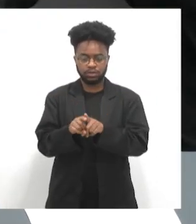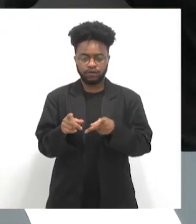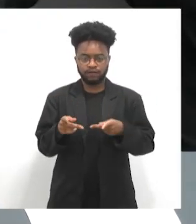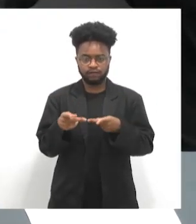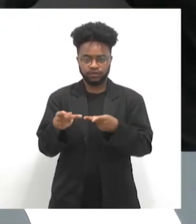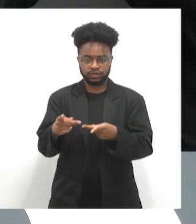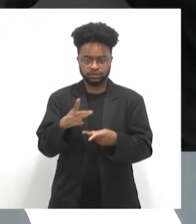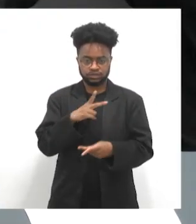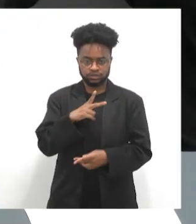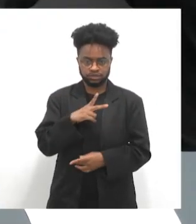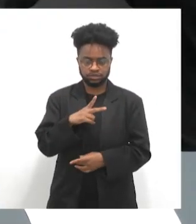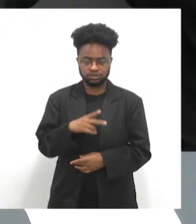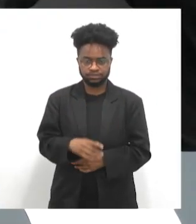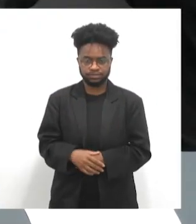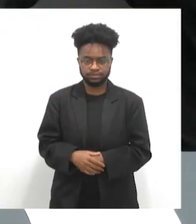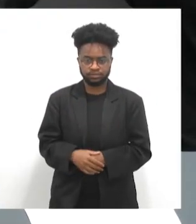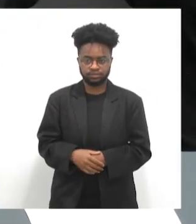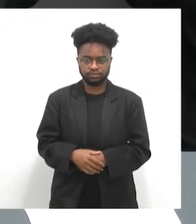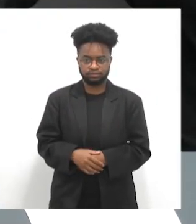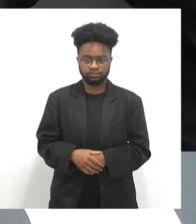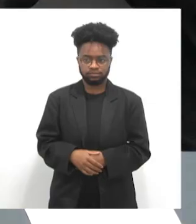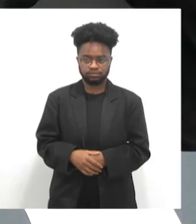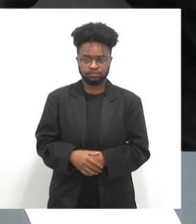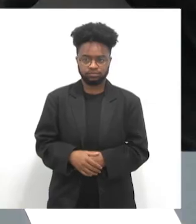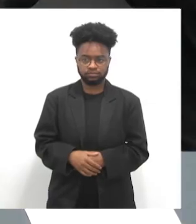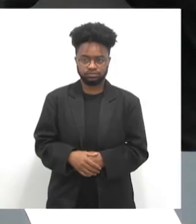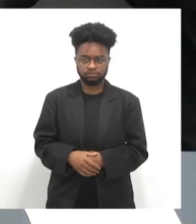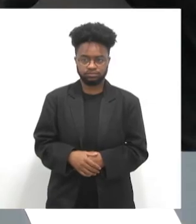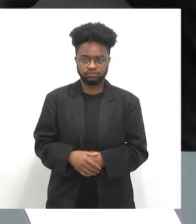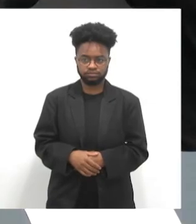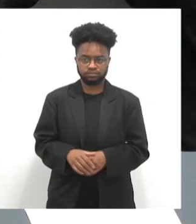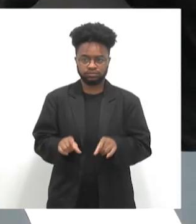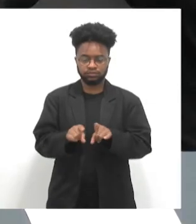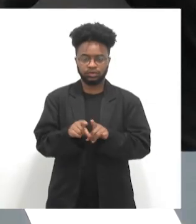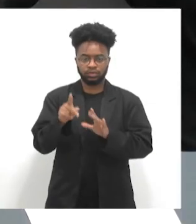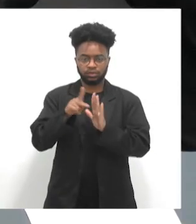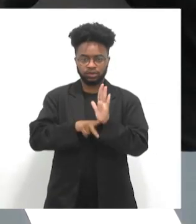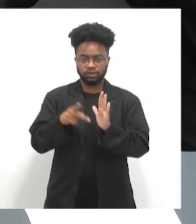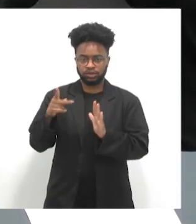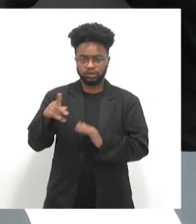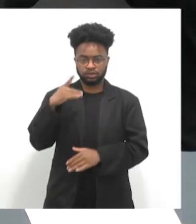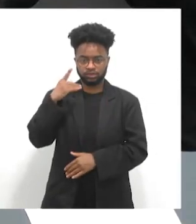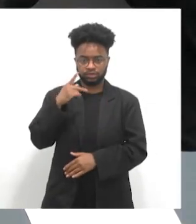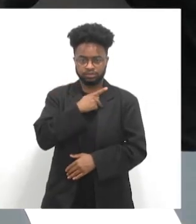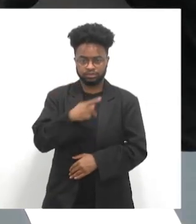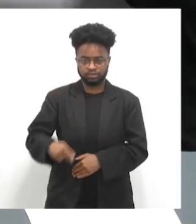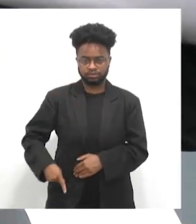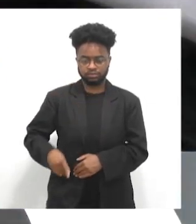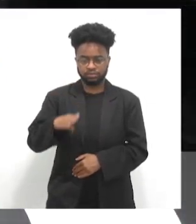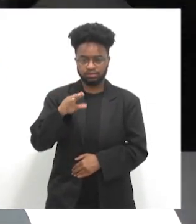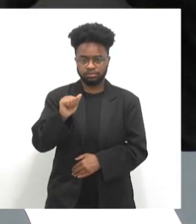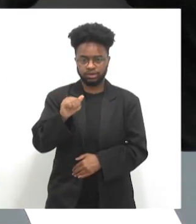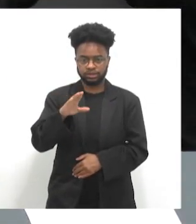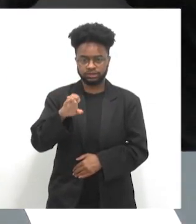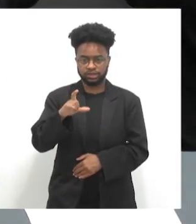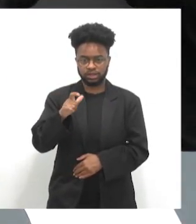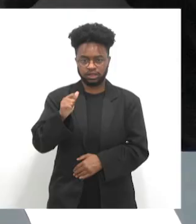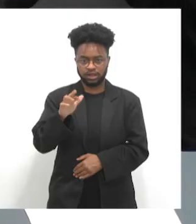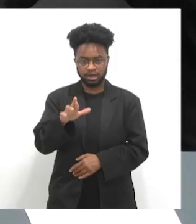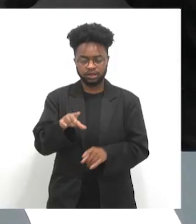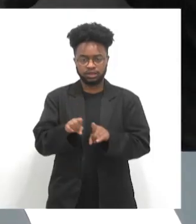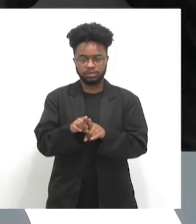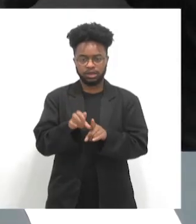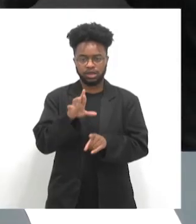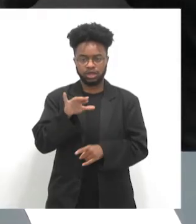íntima, o projeto do nosso presidente, deputado Bacelar, e o Rio